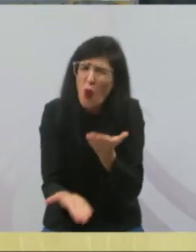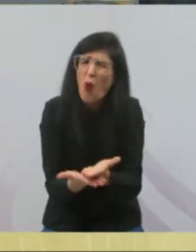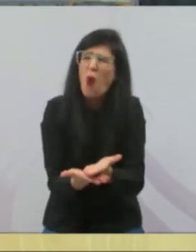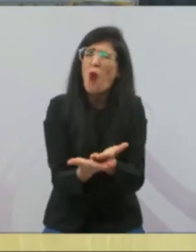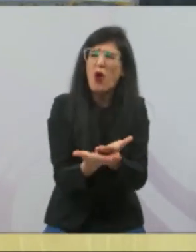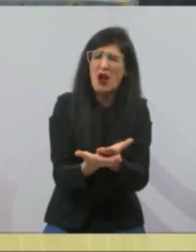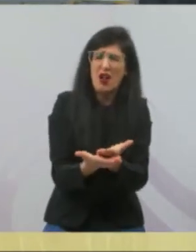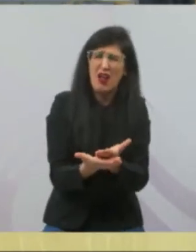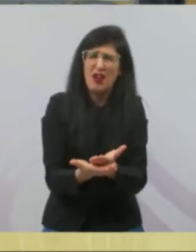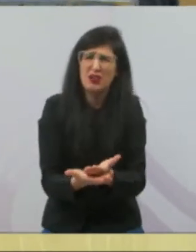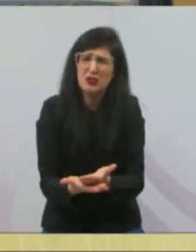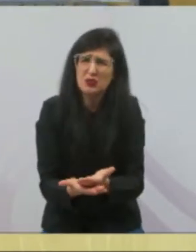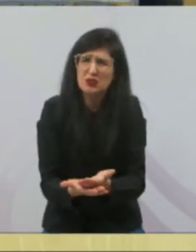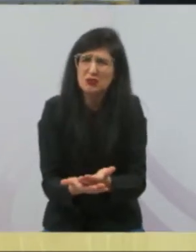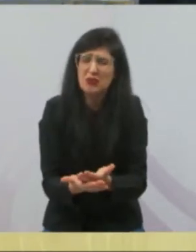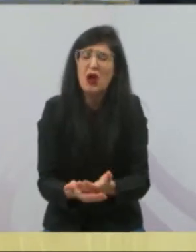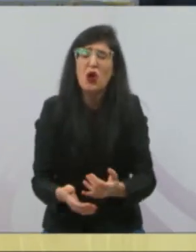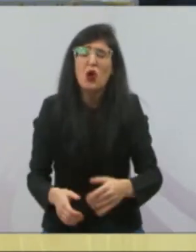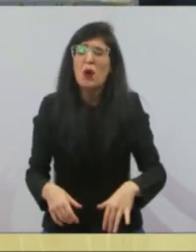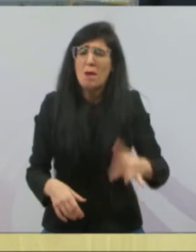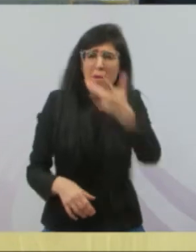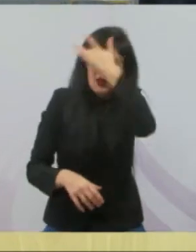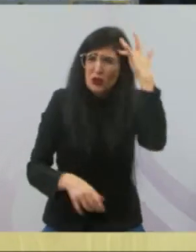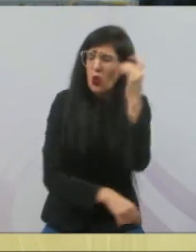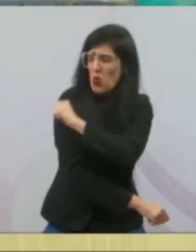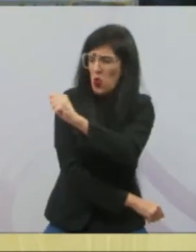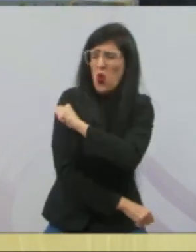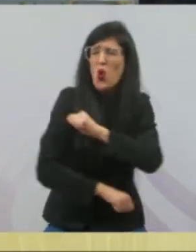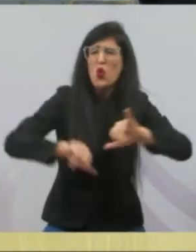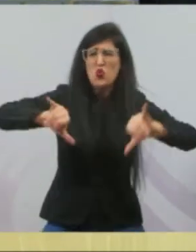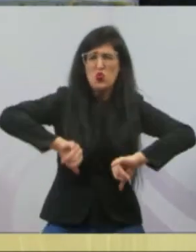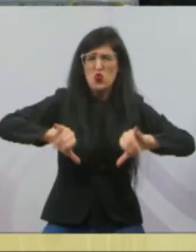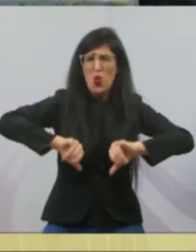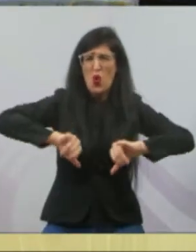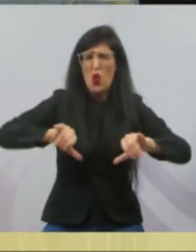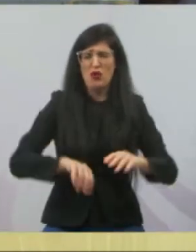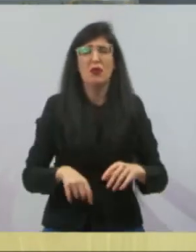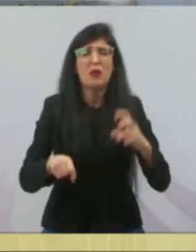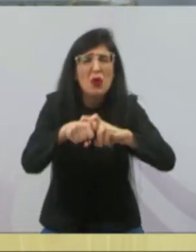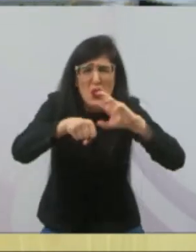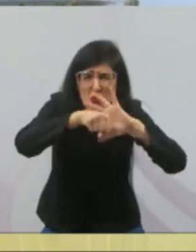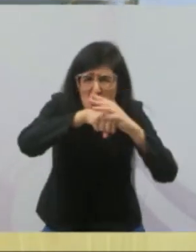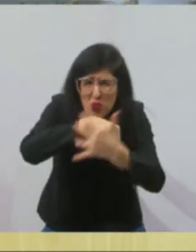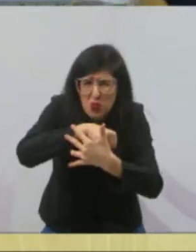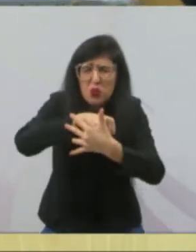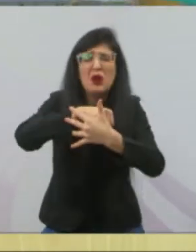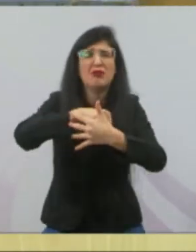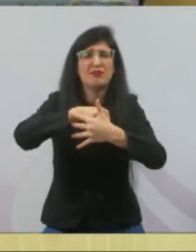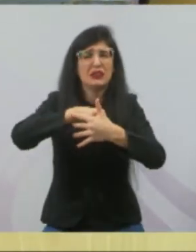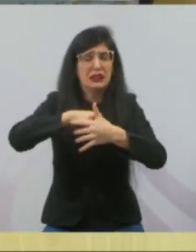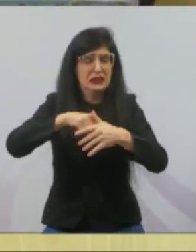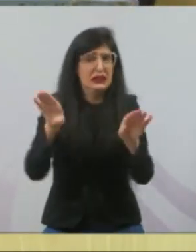número 64.881, de 22 de março de 2020, reconhecendo o estado de calamidade